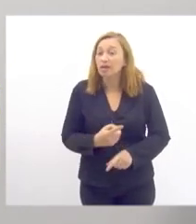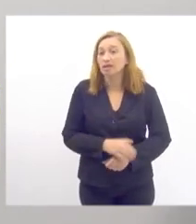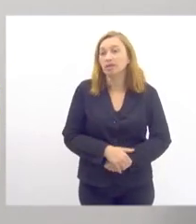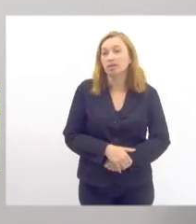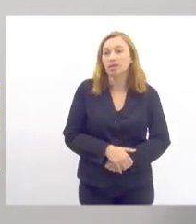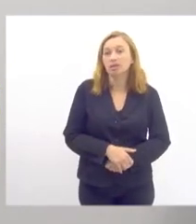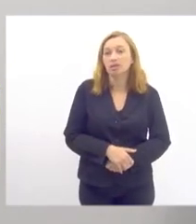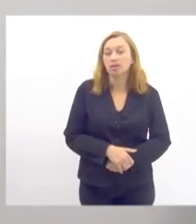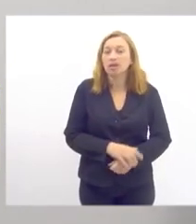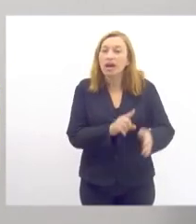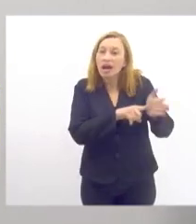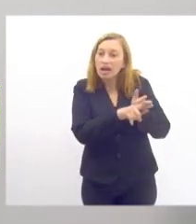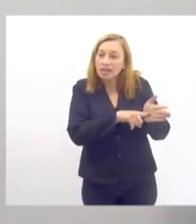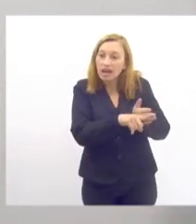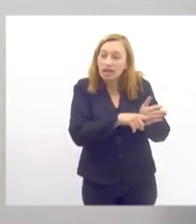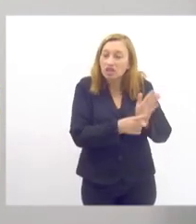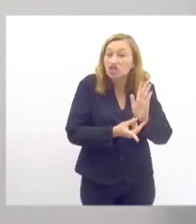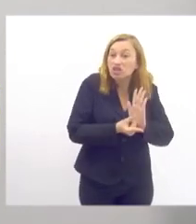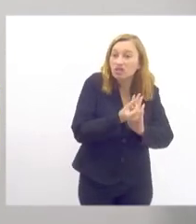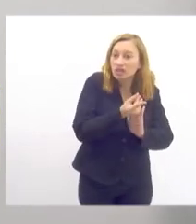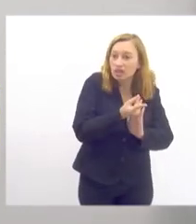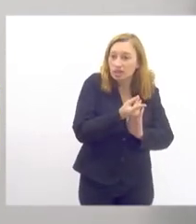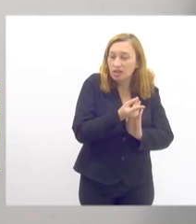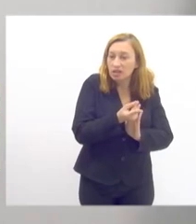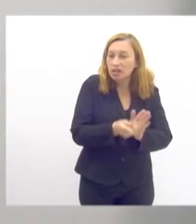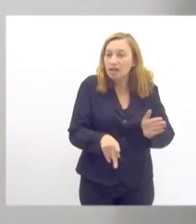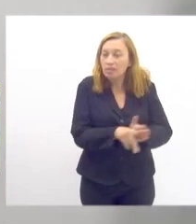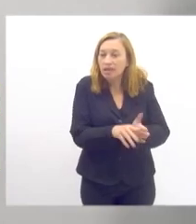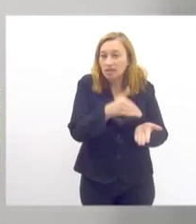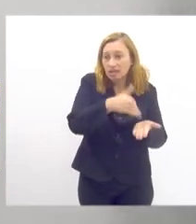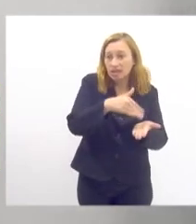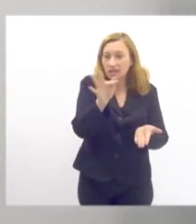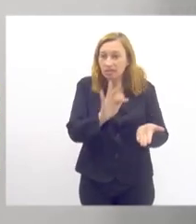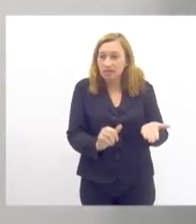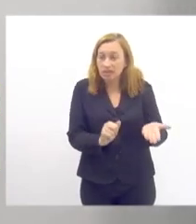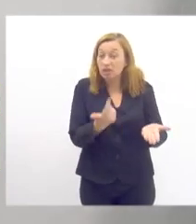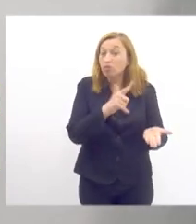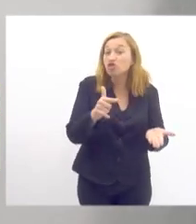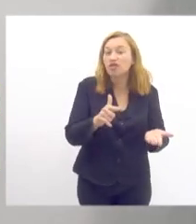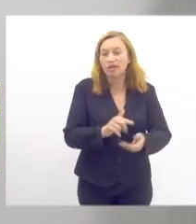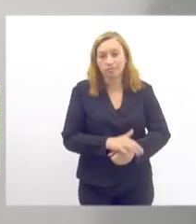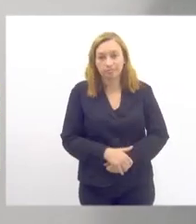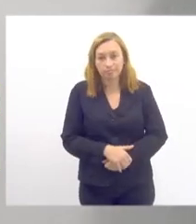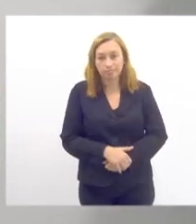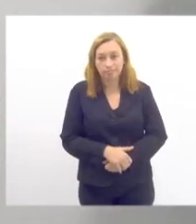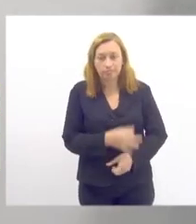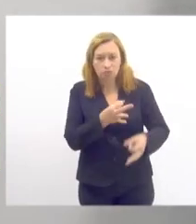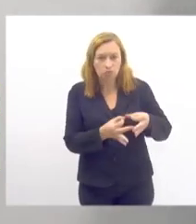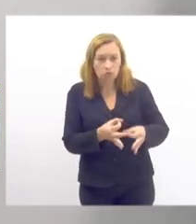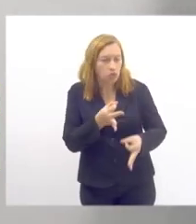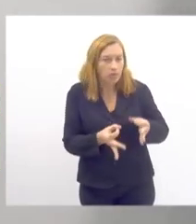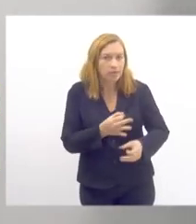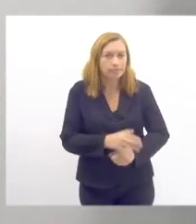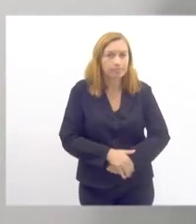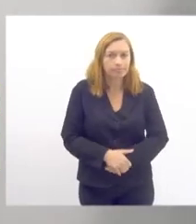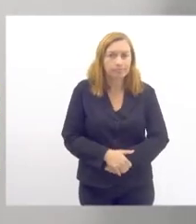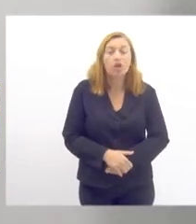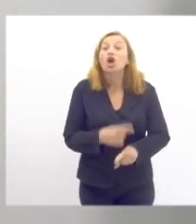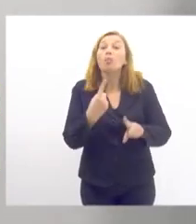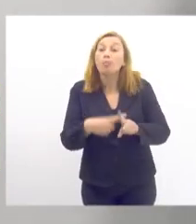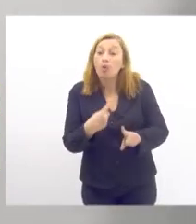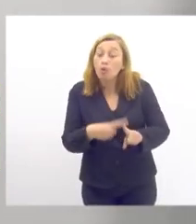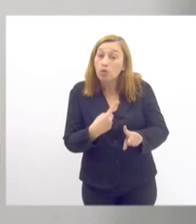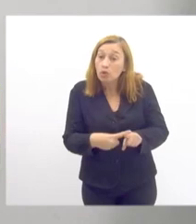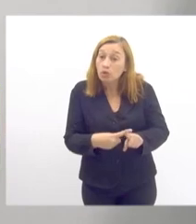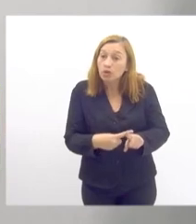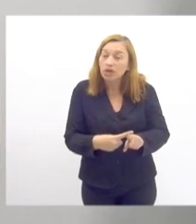que os analistas de finanças, que são da Secretaria de Fazenda, não tiveram esse julgamento? Por que o pessoal